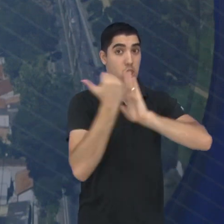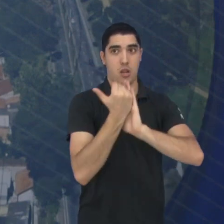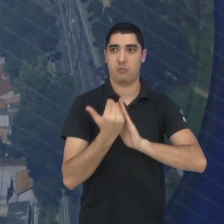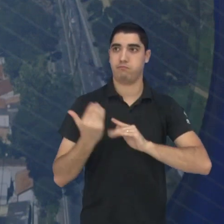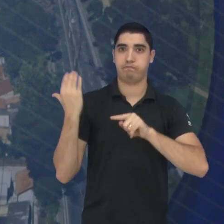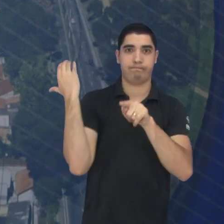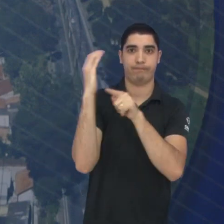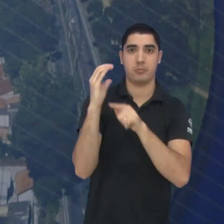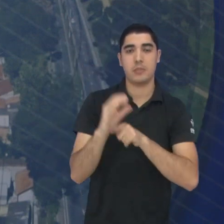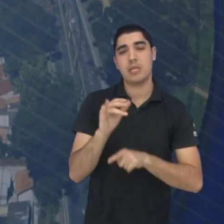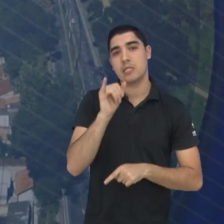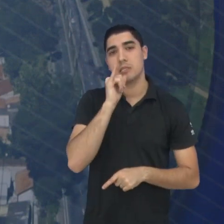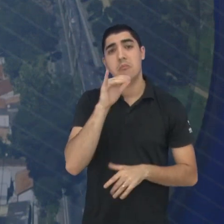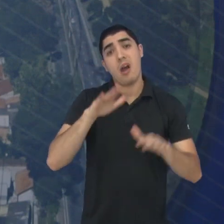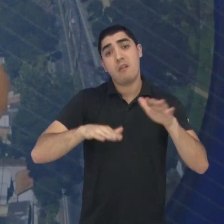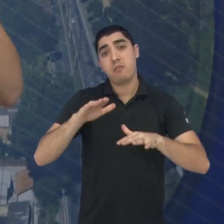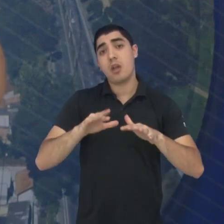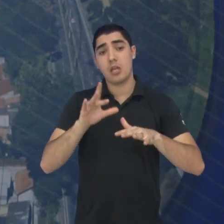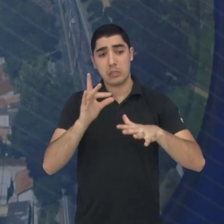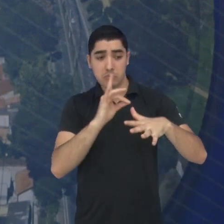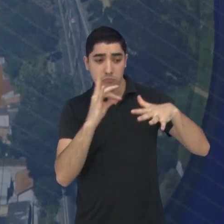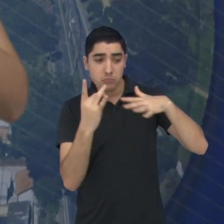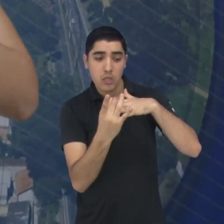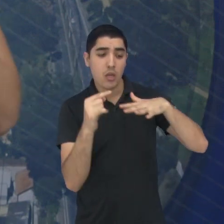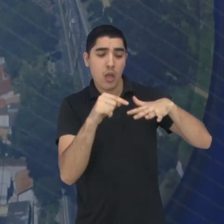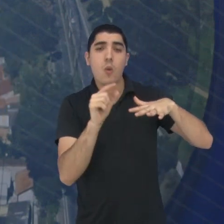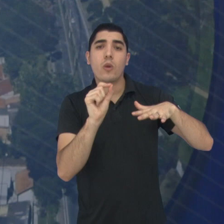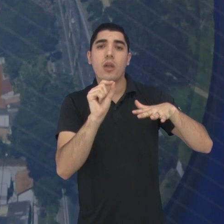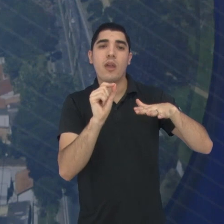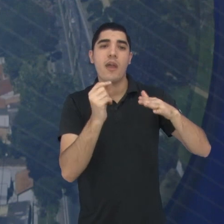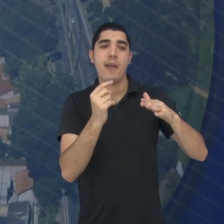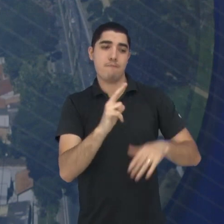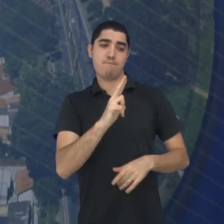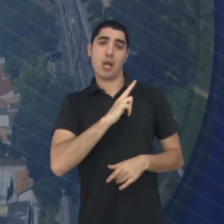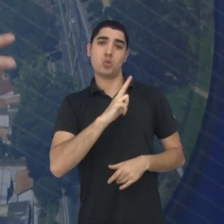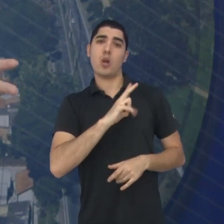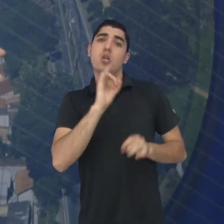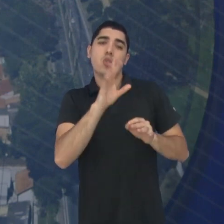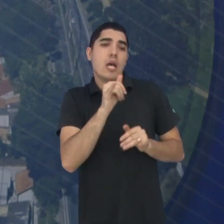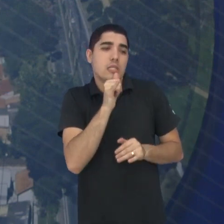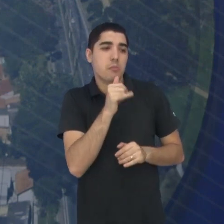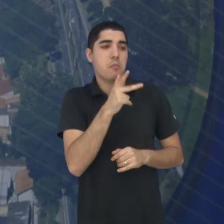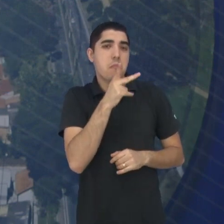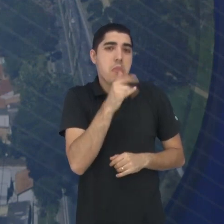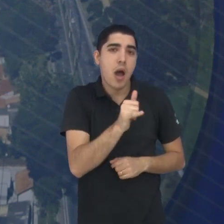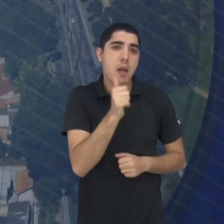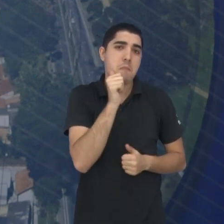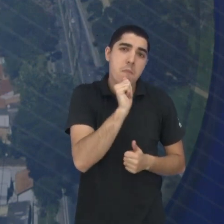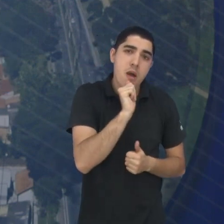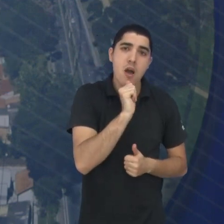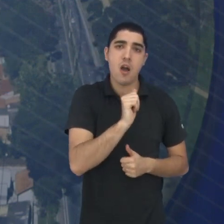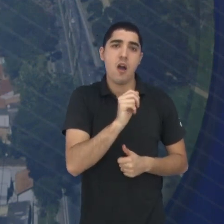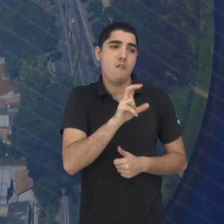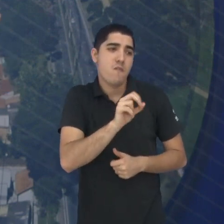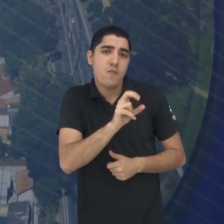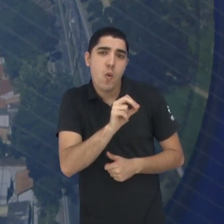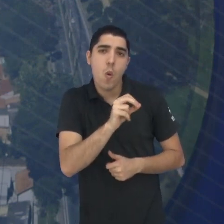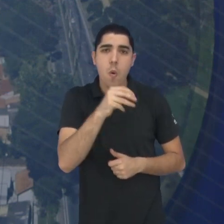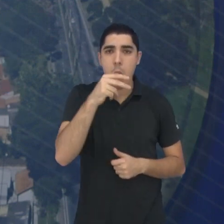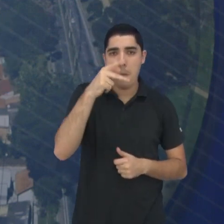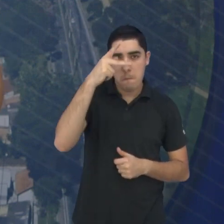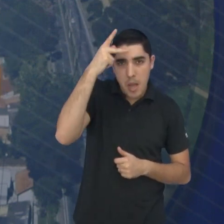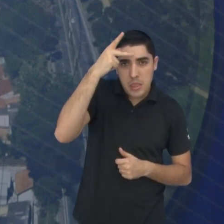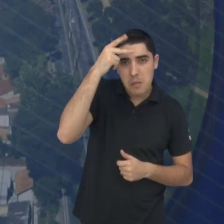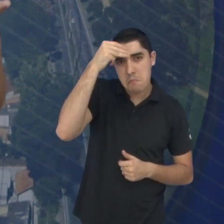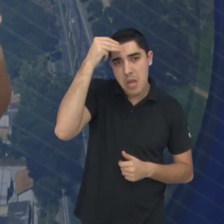repente, postar numa rede privada só para pais, avós, padrinhos mesmo, ou fazer chamada de vídeo, né, que hoje a gente tem